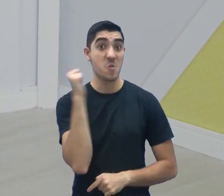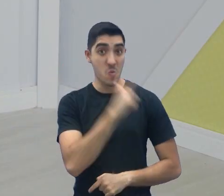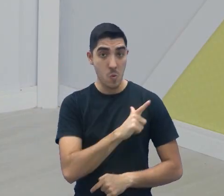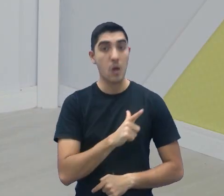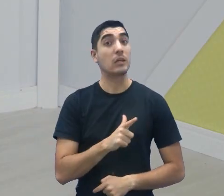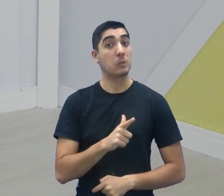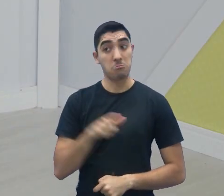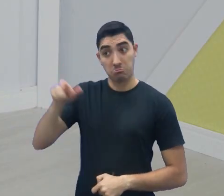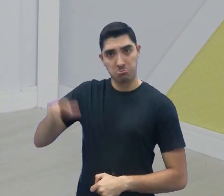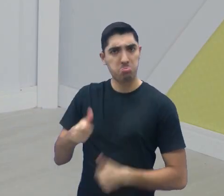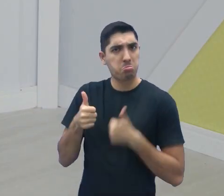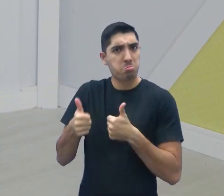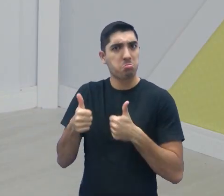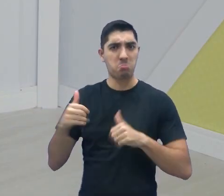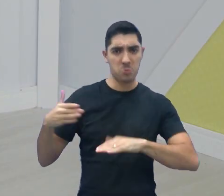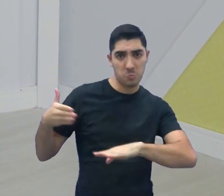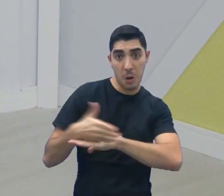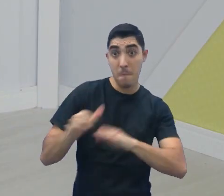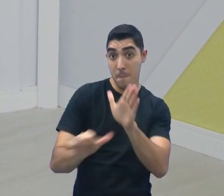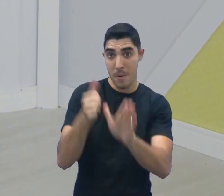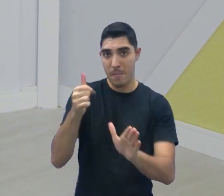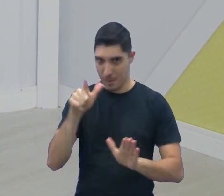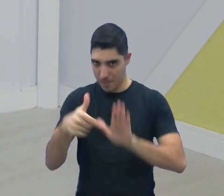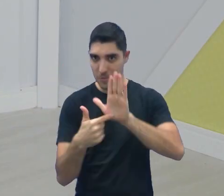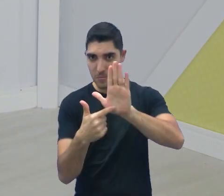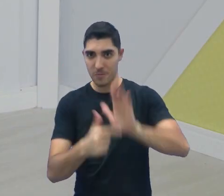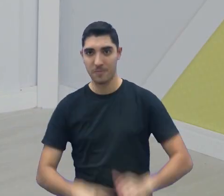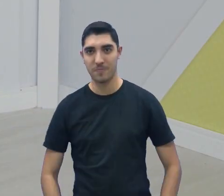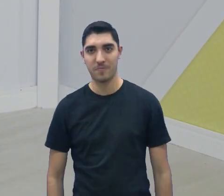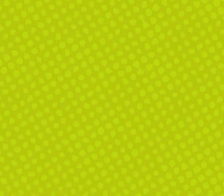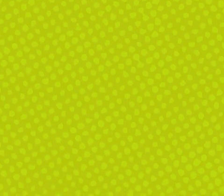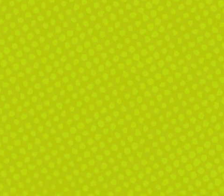estreia positiva do São José. Não sai daí, já voltamos.